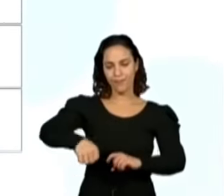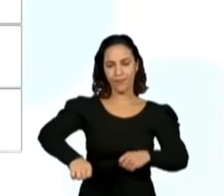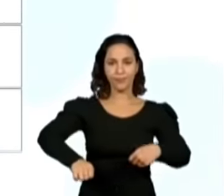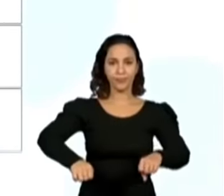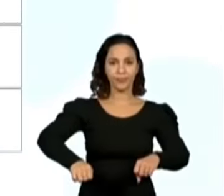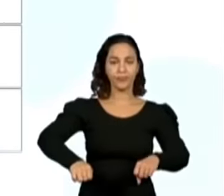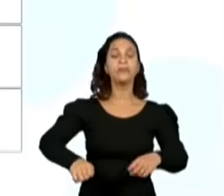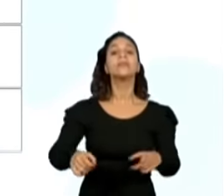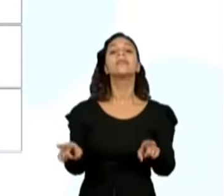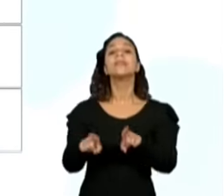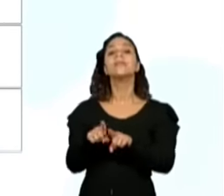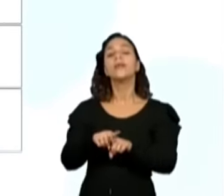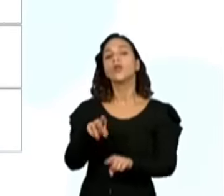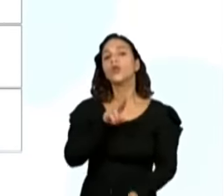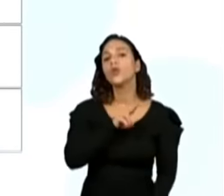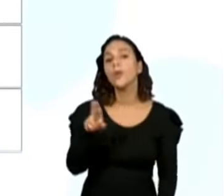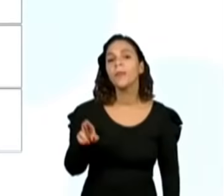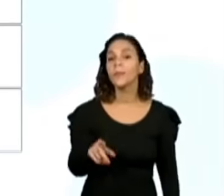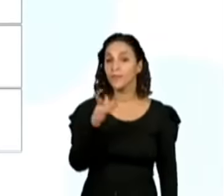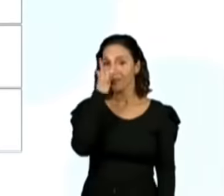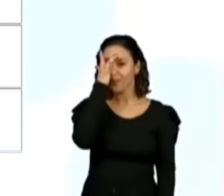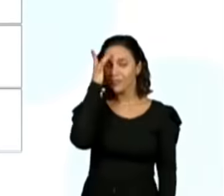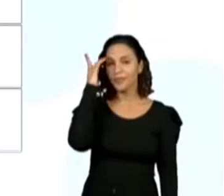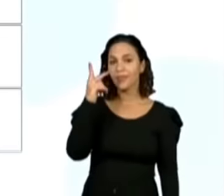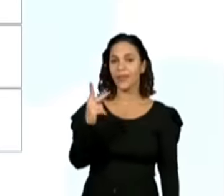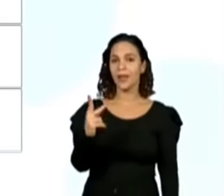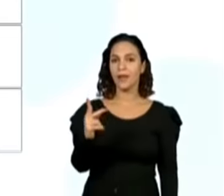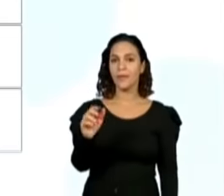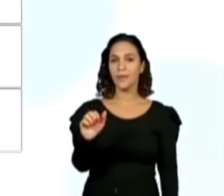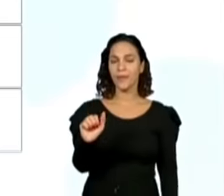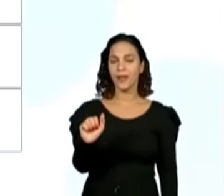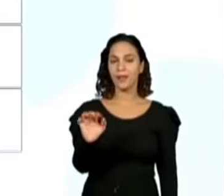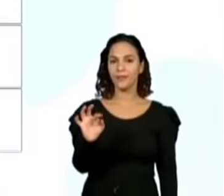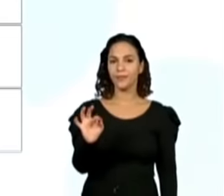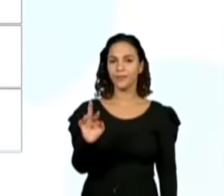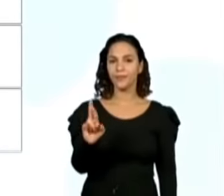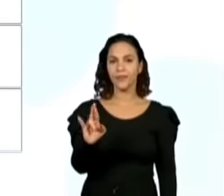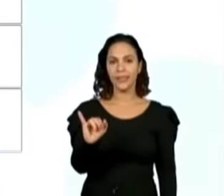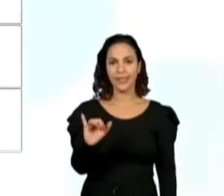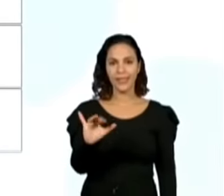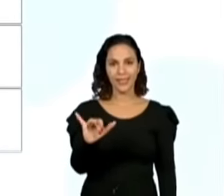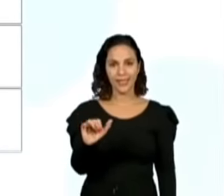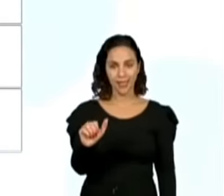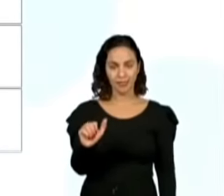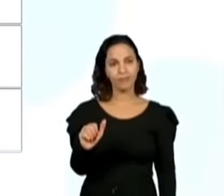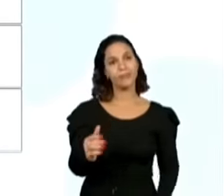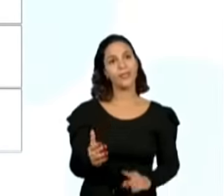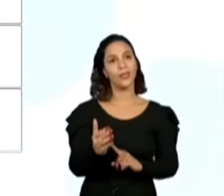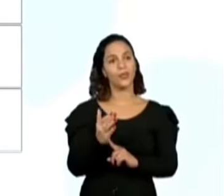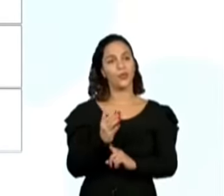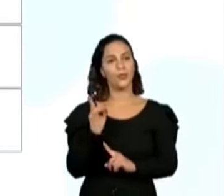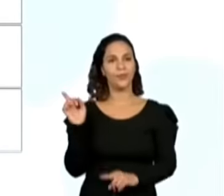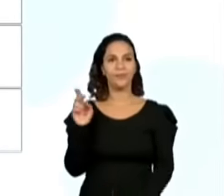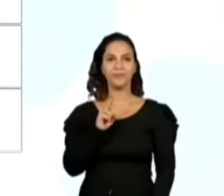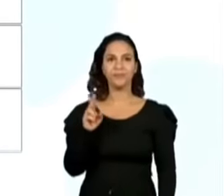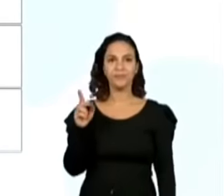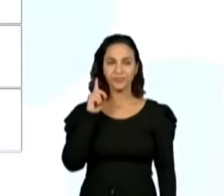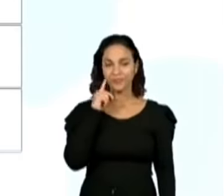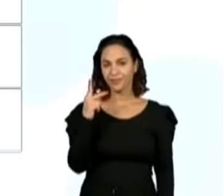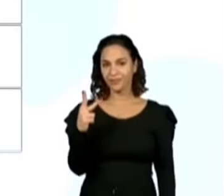da Patrícia, por exemplo. O nome da Patrícia nos ajuda a escrever patela. Patela. Exato. Eu tenho